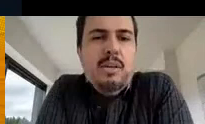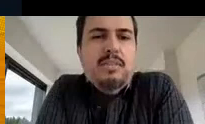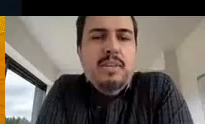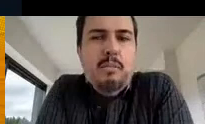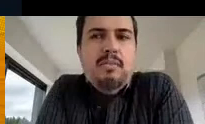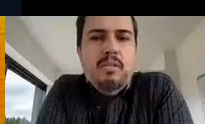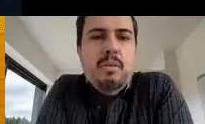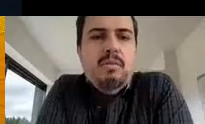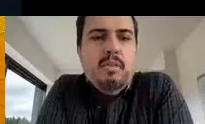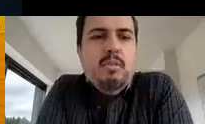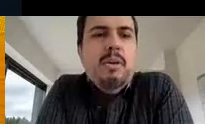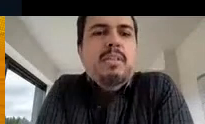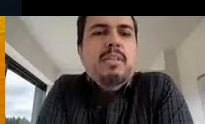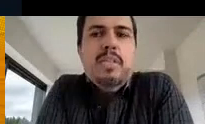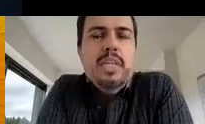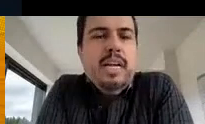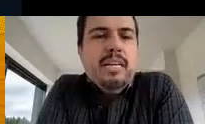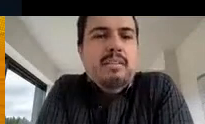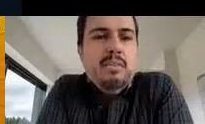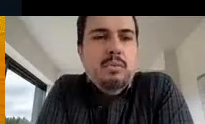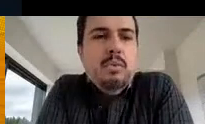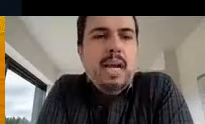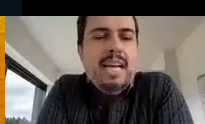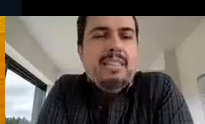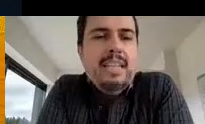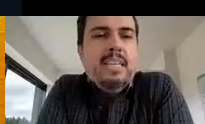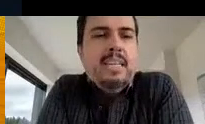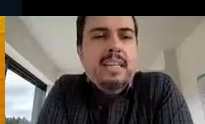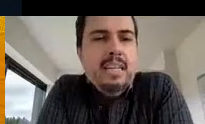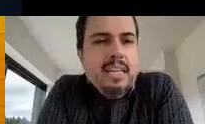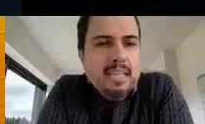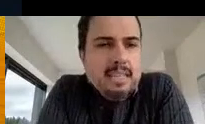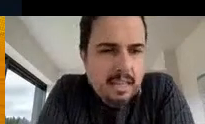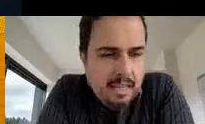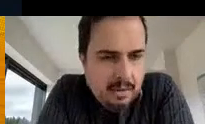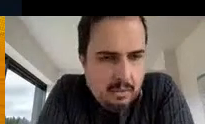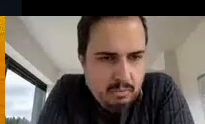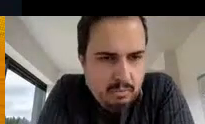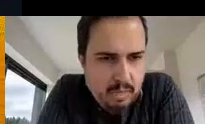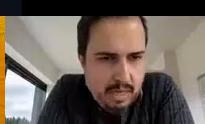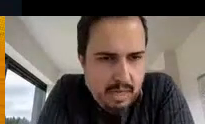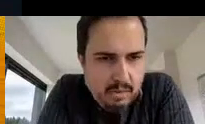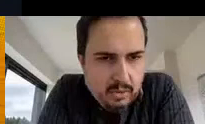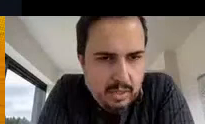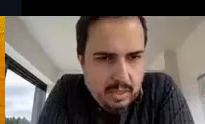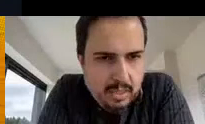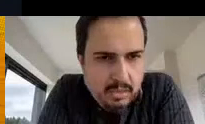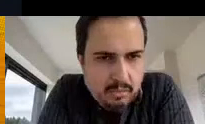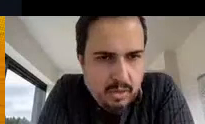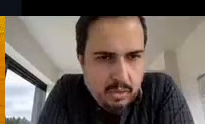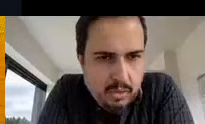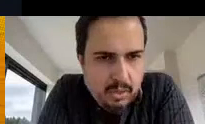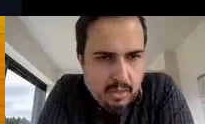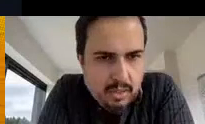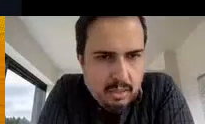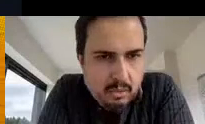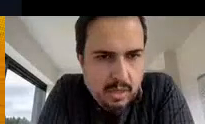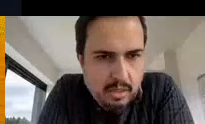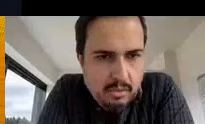16, 32, 64, você vai dobrando, vai dobrando, vai dobrando até você chegar na casa 30. Você tem aí 1 bilhão,